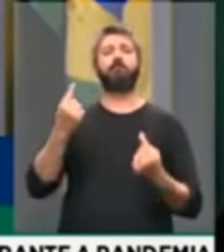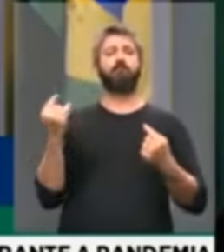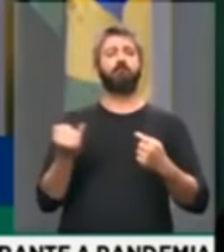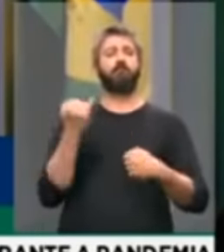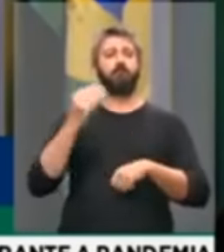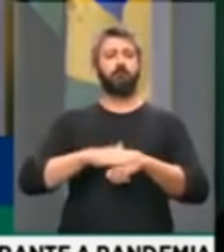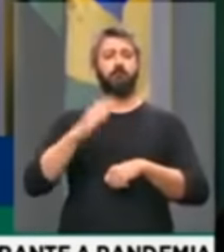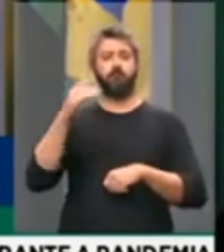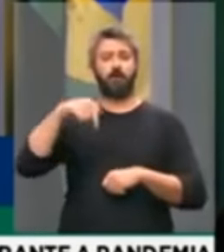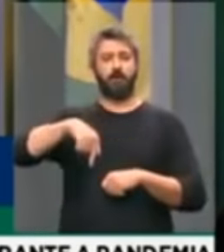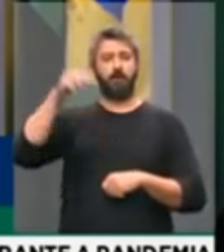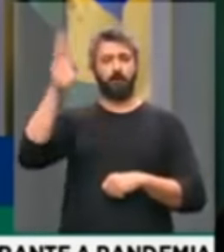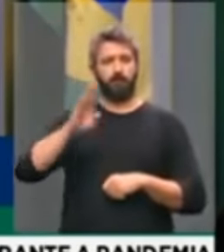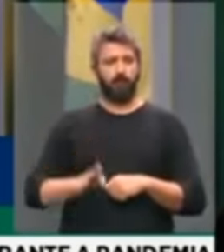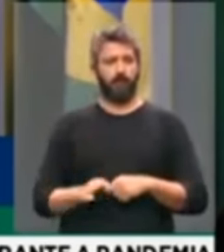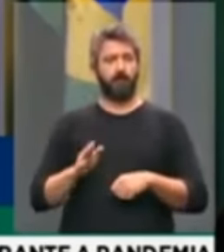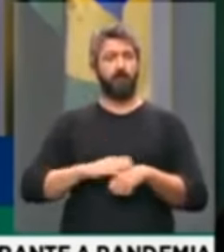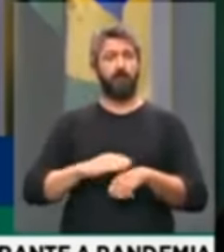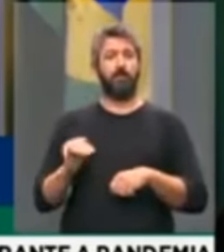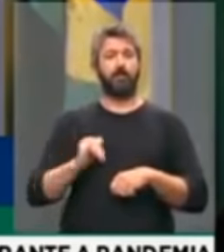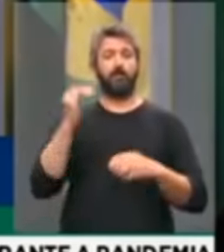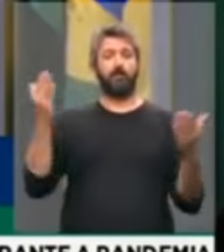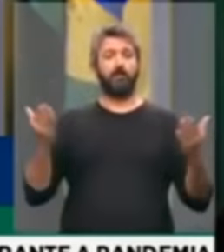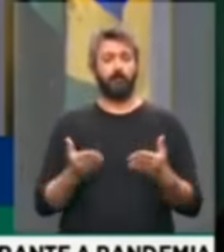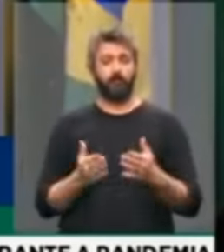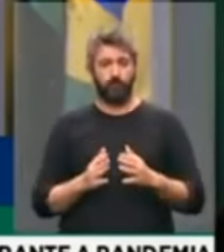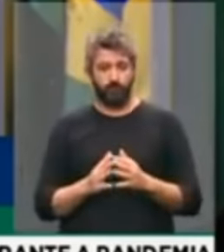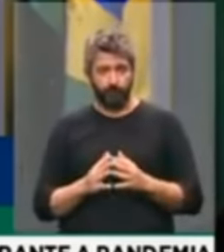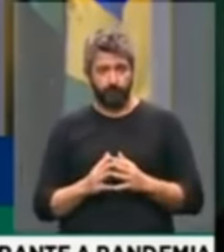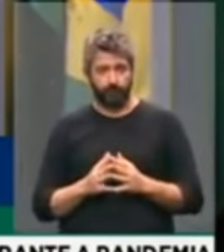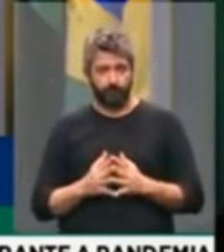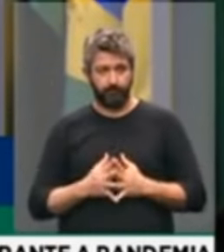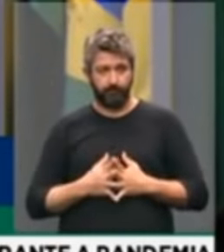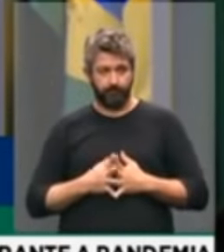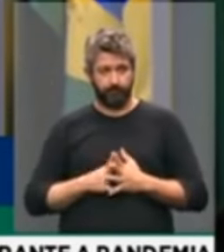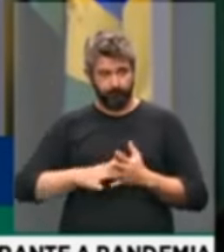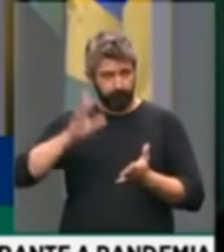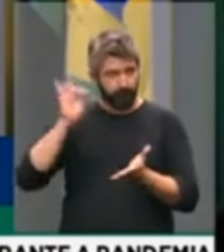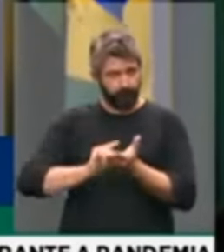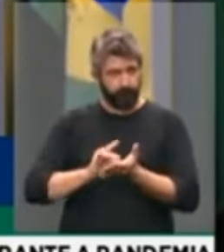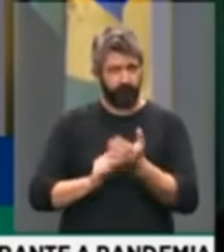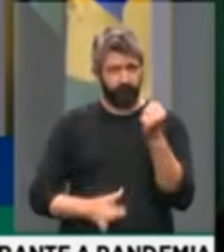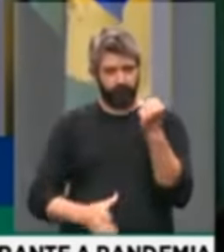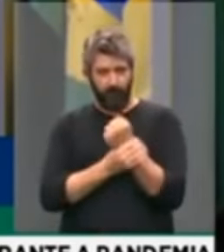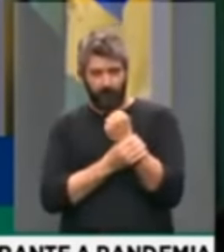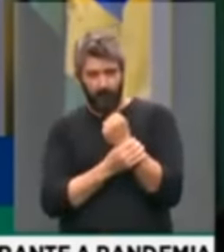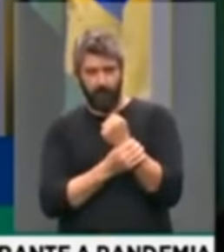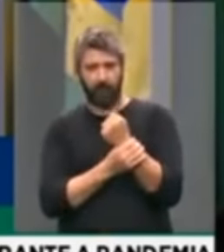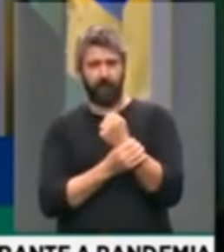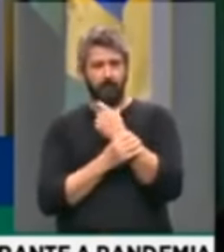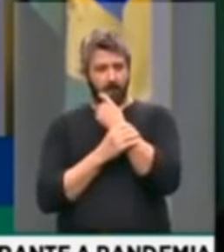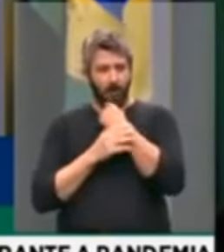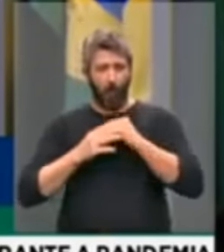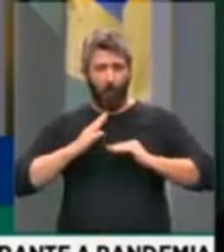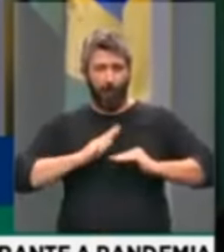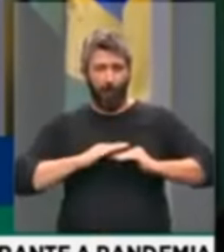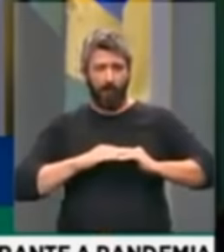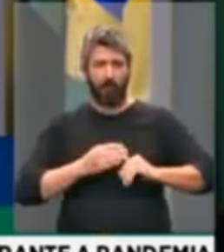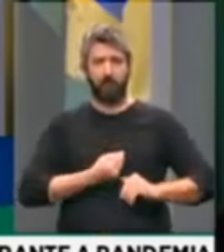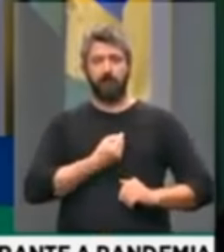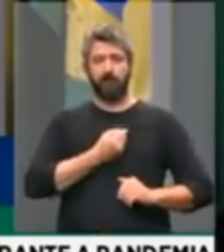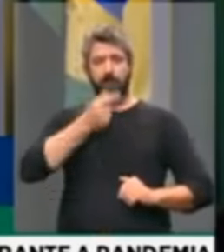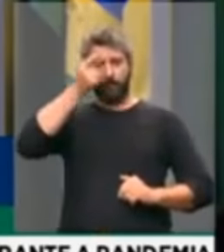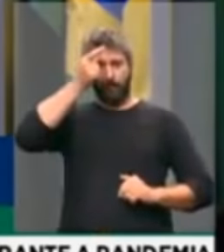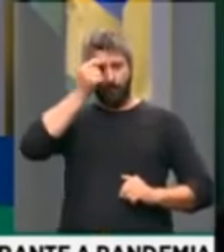do nosso país qual é a prioridade do parlamento efetivamente garantir um piso de